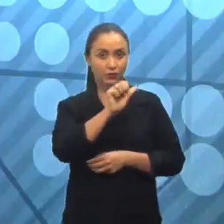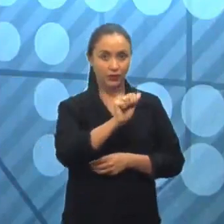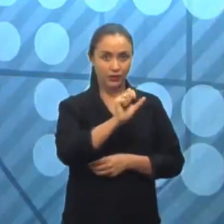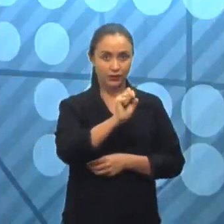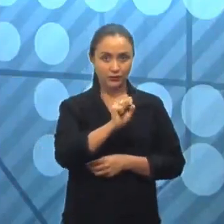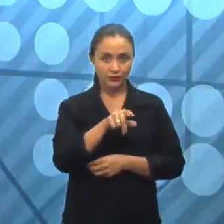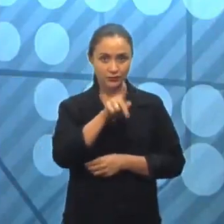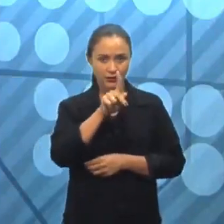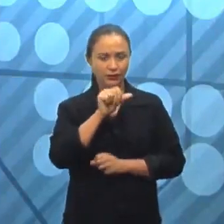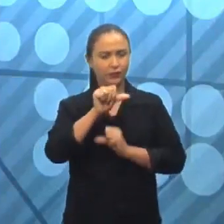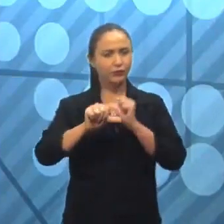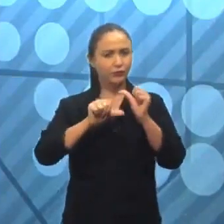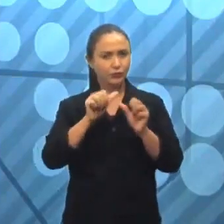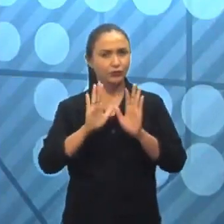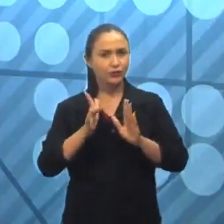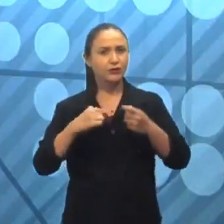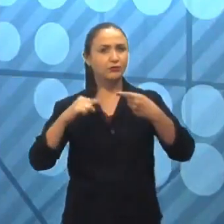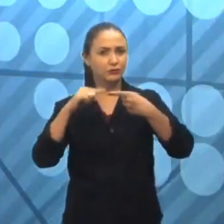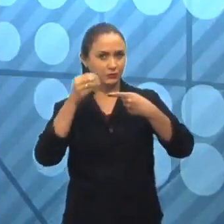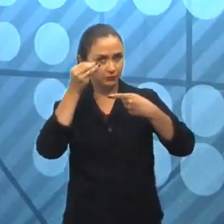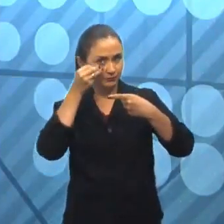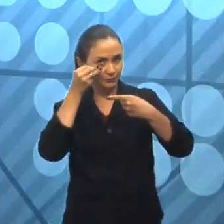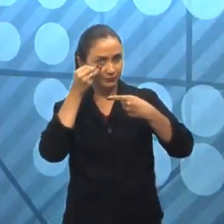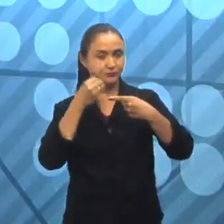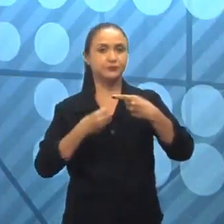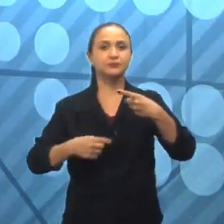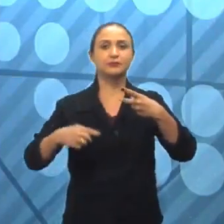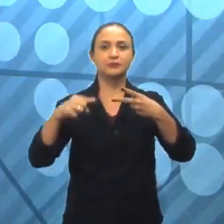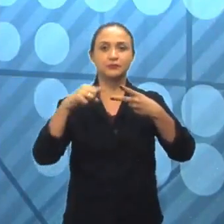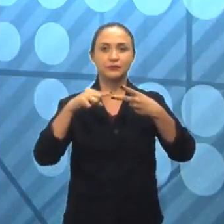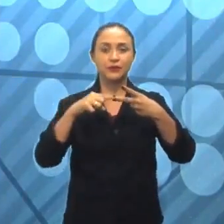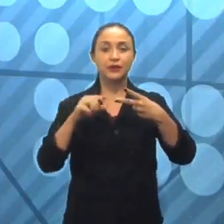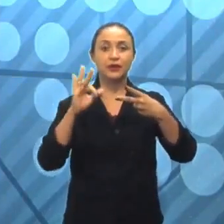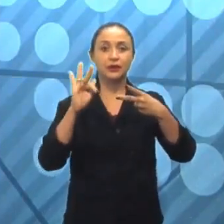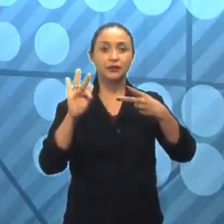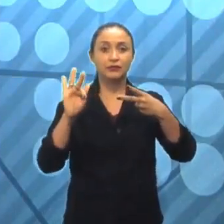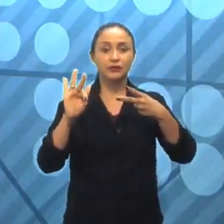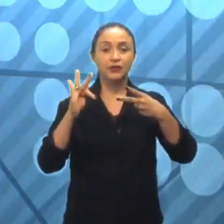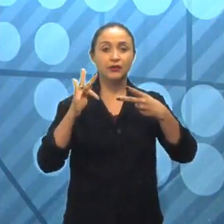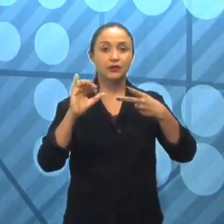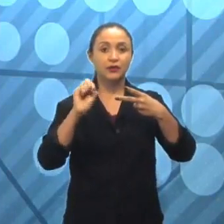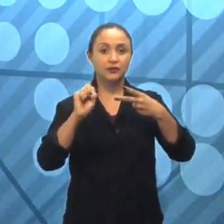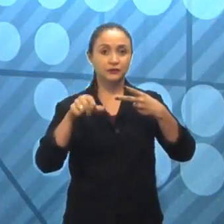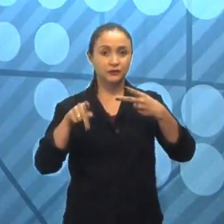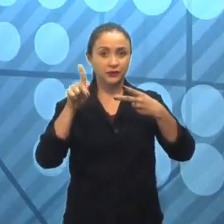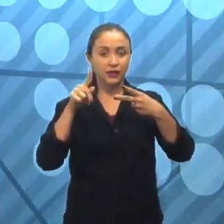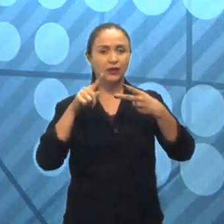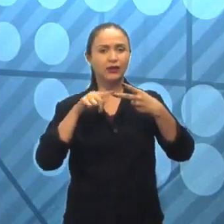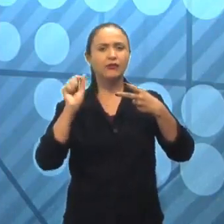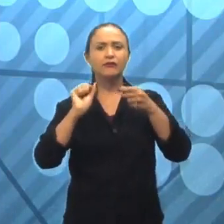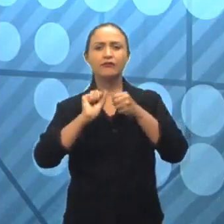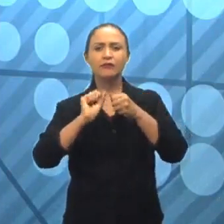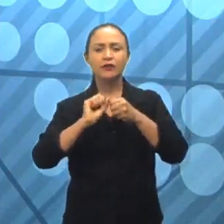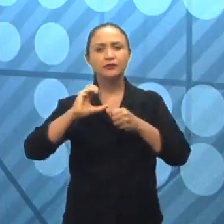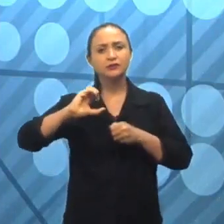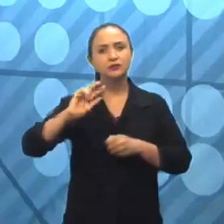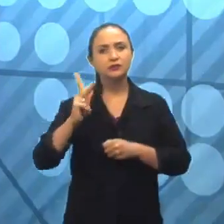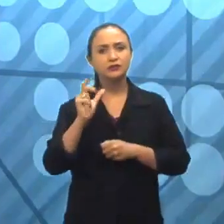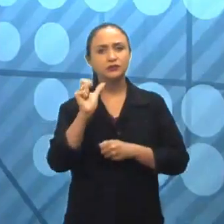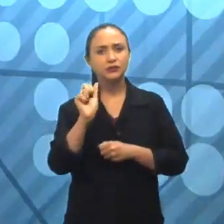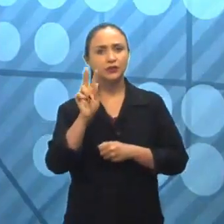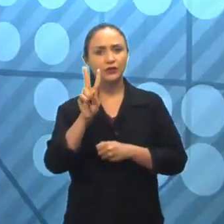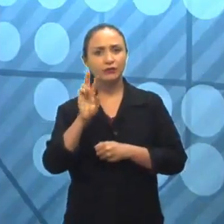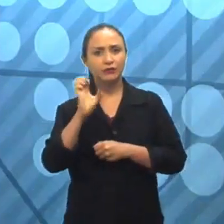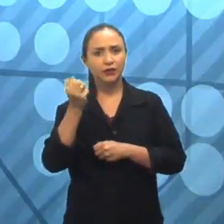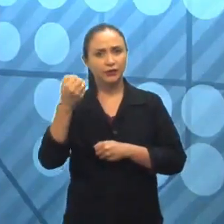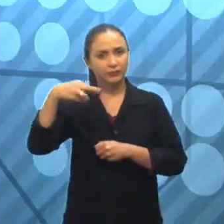modula a amplitude, foi o nosso primeiro experimento. A modulação FSK, onde você faz o chaveamento da frequência, que foi o